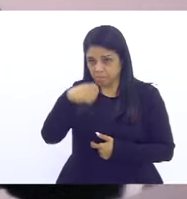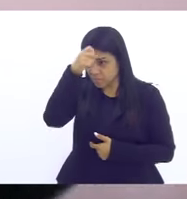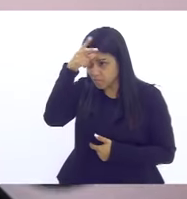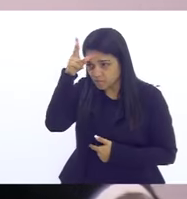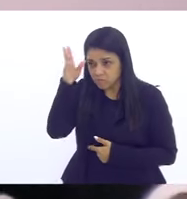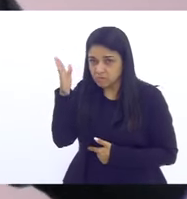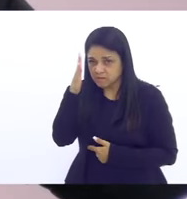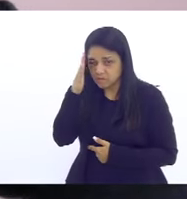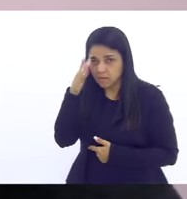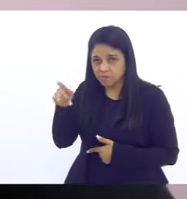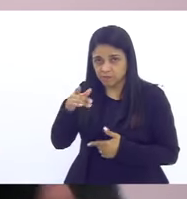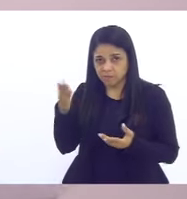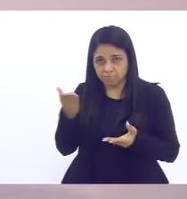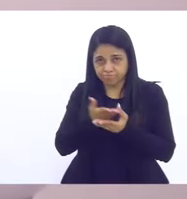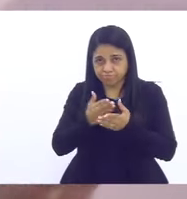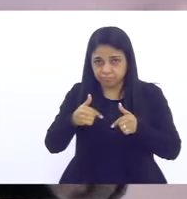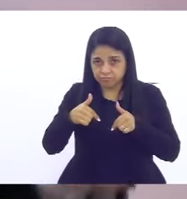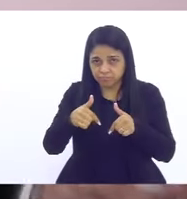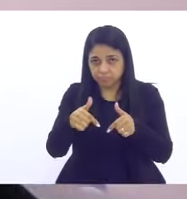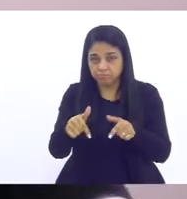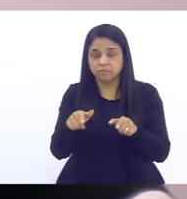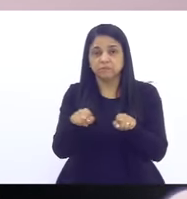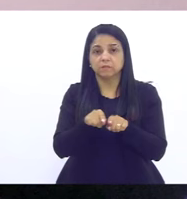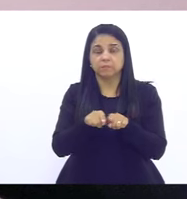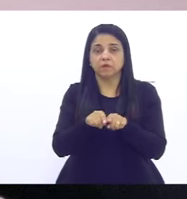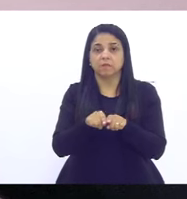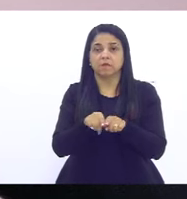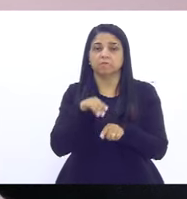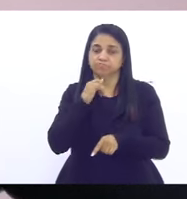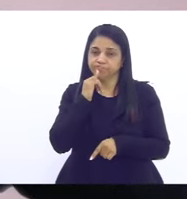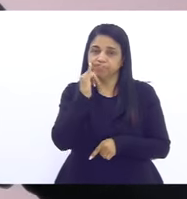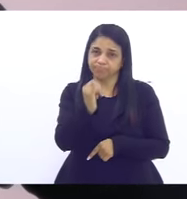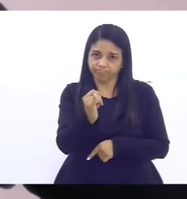dessa ação, mas também dou aqui ciência a